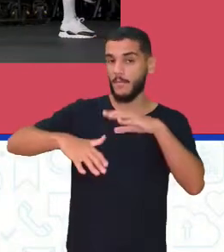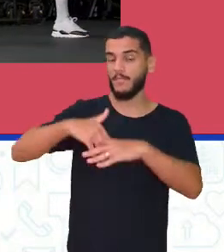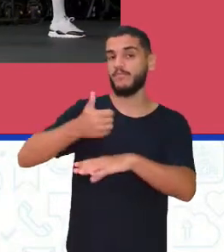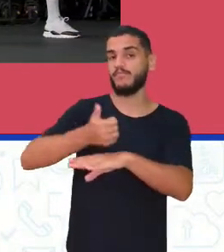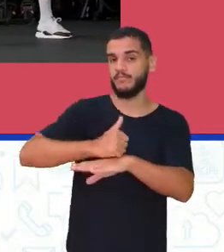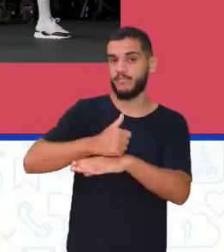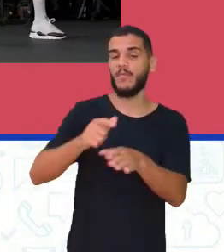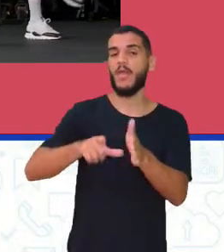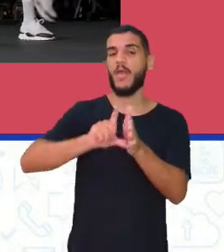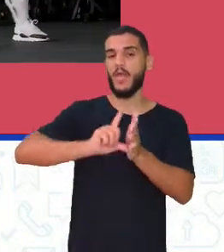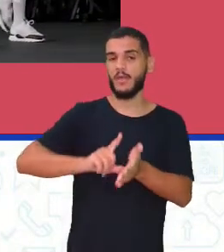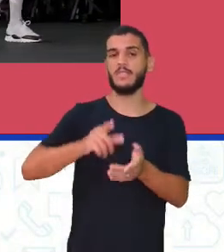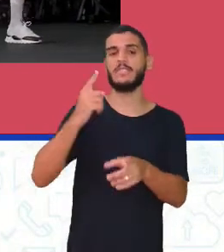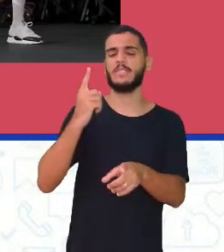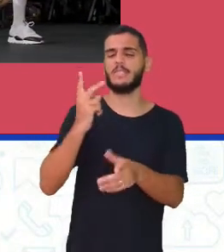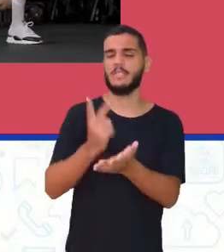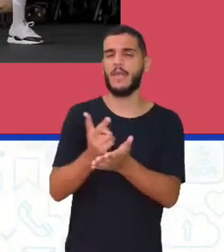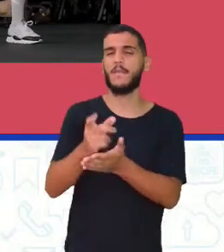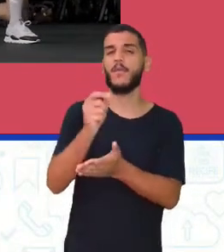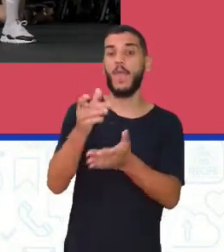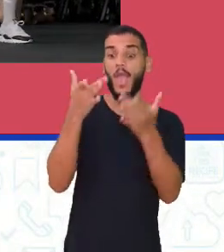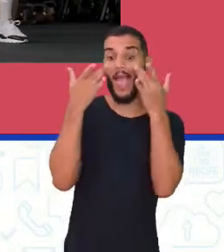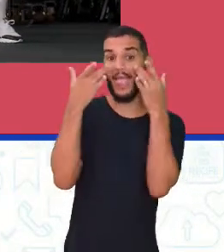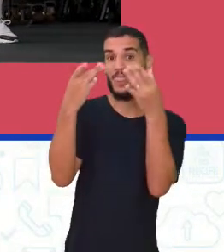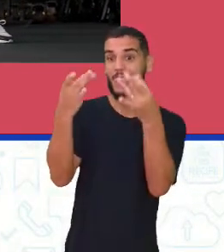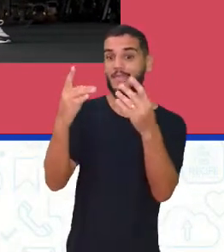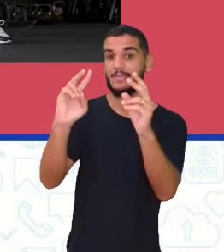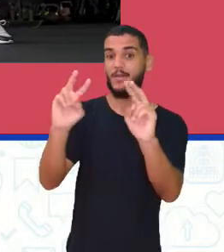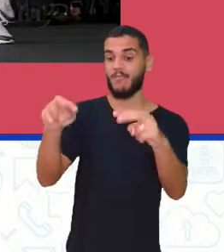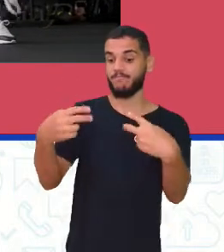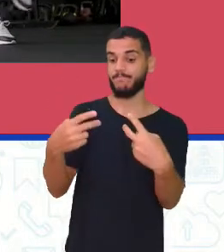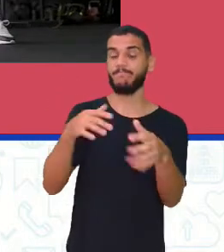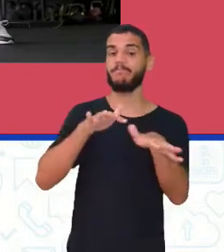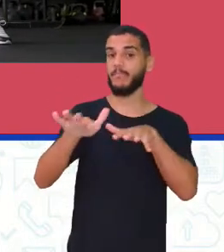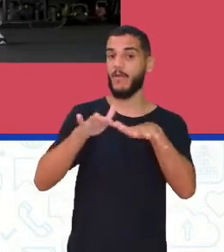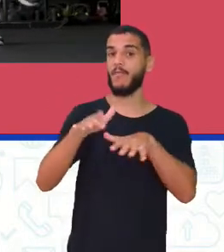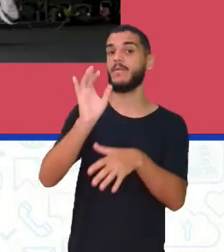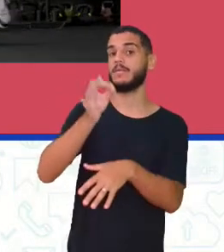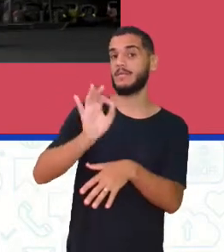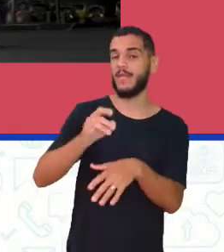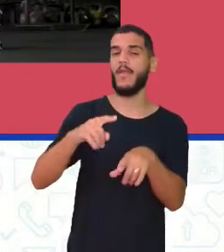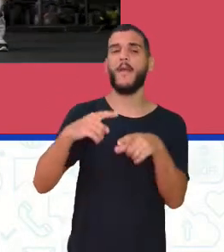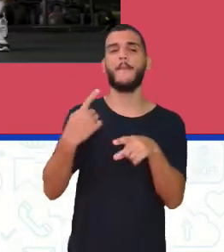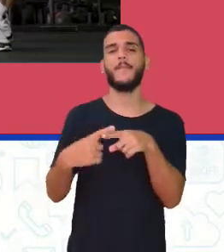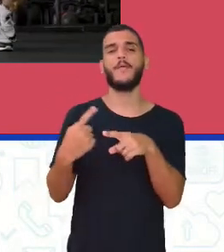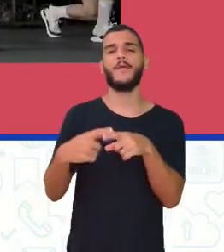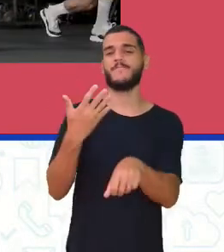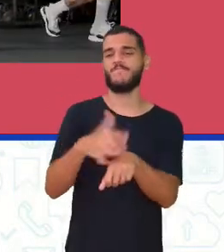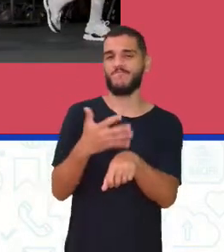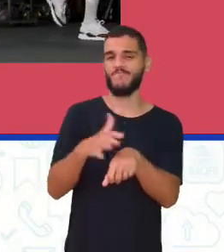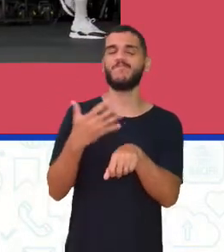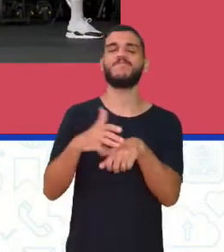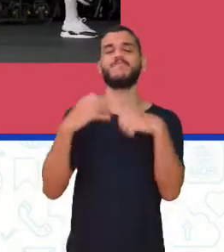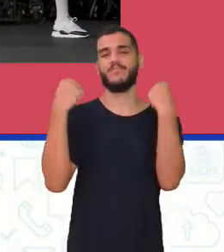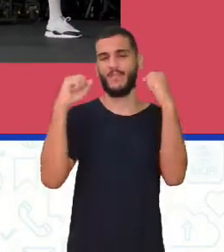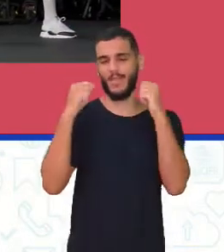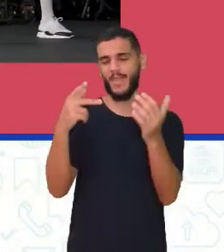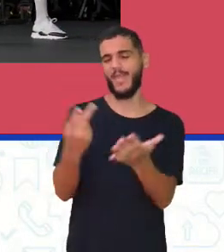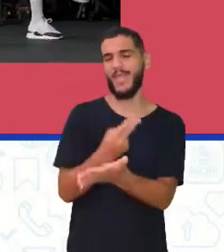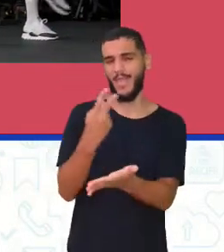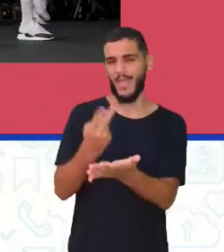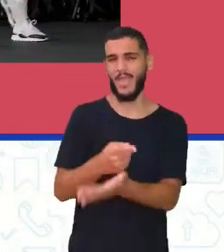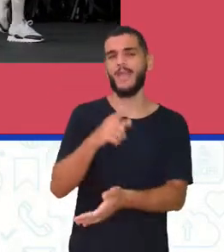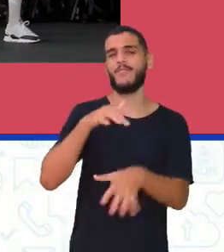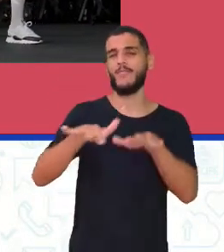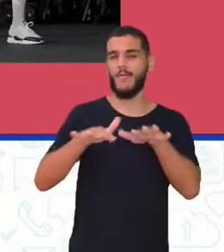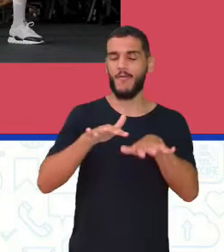professor, fique sempre chamando a atenção dele se você está fazendo o movimento correto. Porque também fazer uma atividade com movimento errado